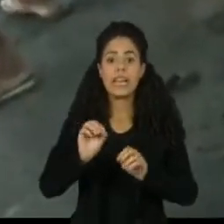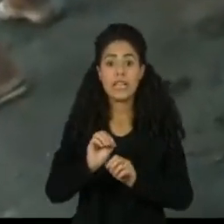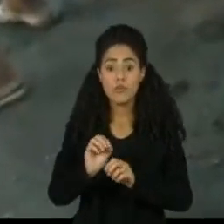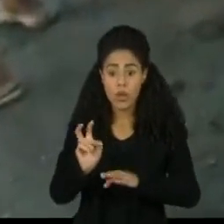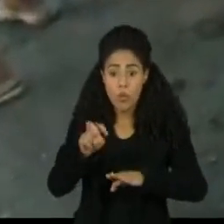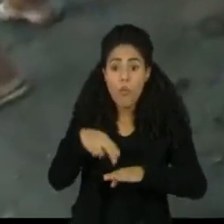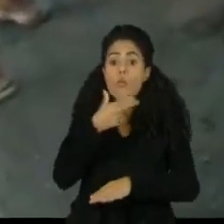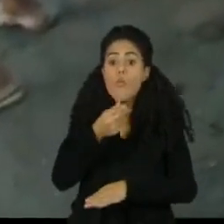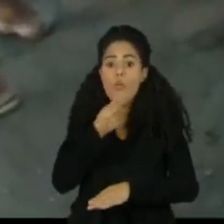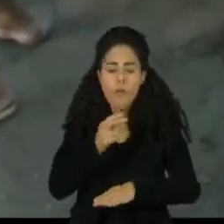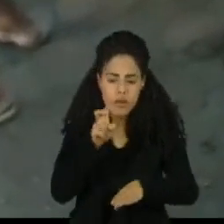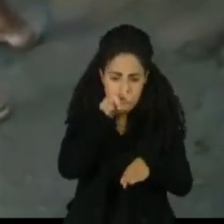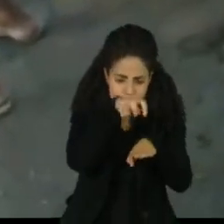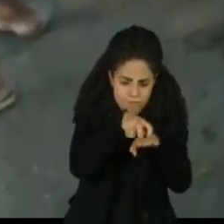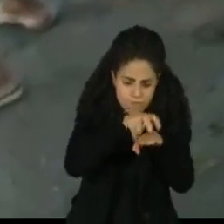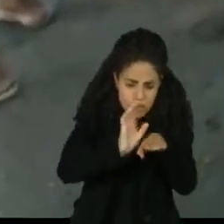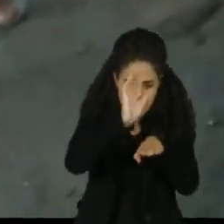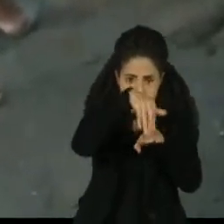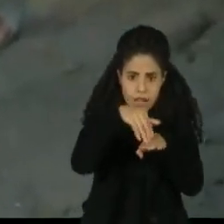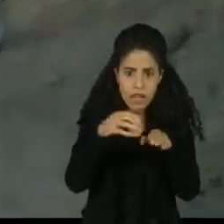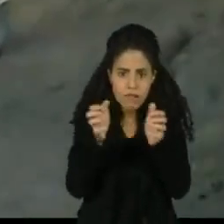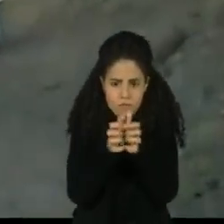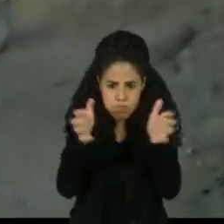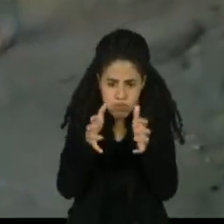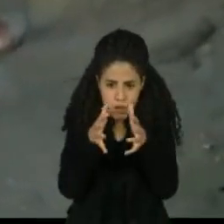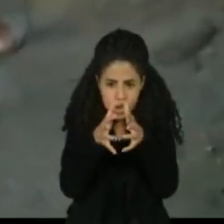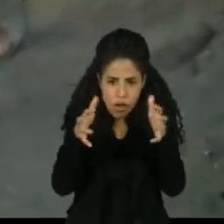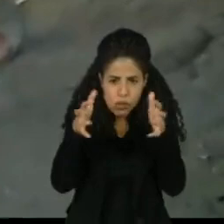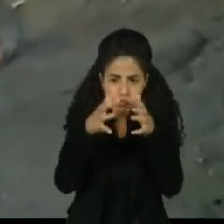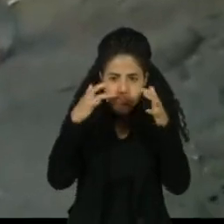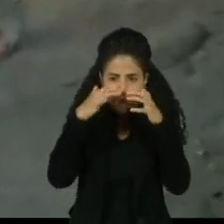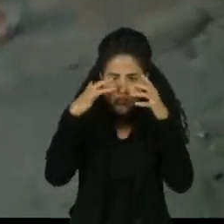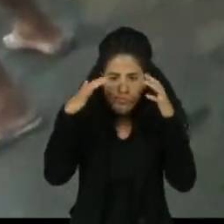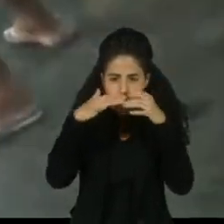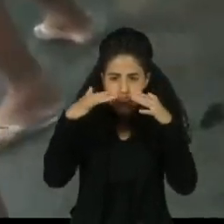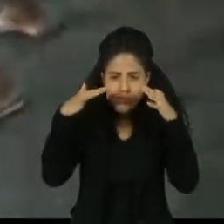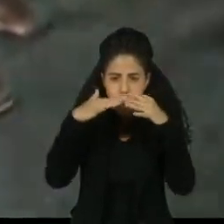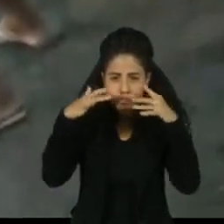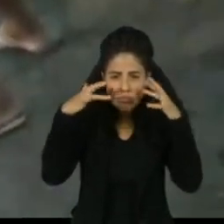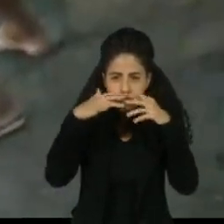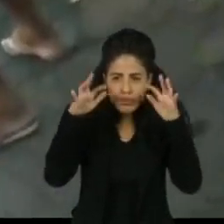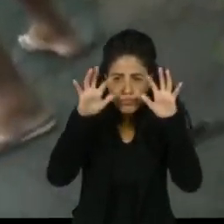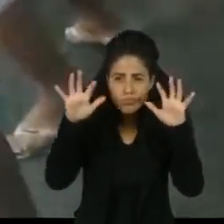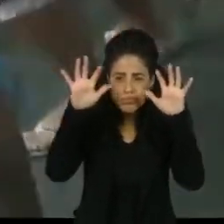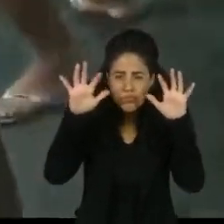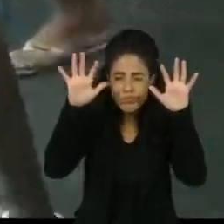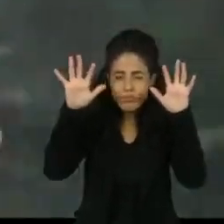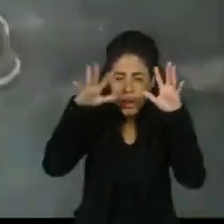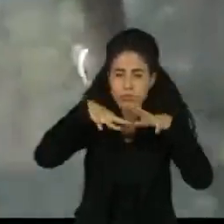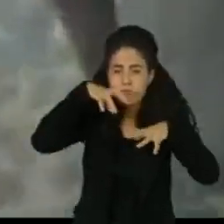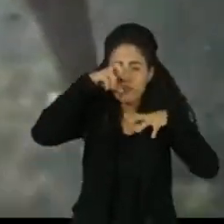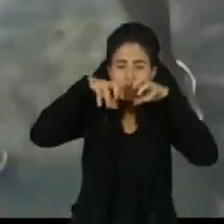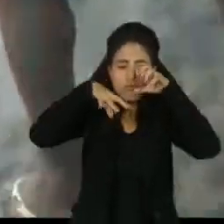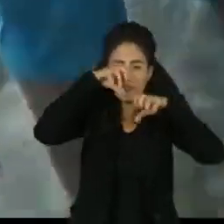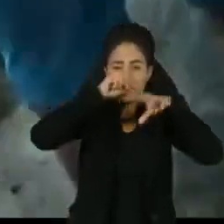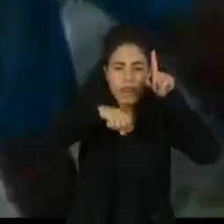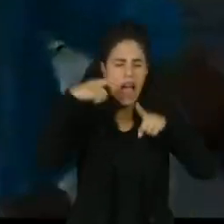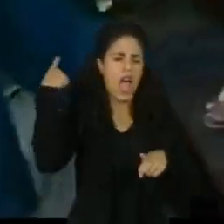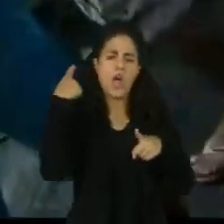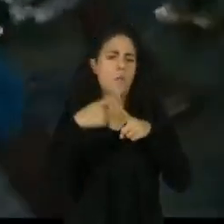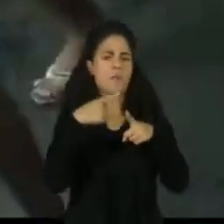estava na viatura um dos policiais lançou uma bomba de gás lacrimogêneo lá dentro os policiais alegaram